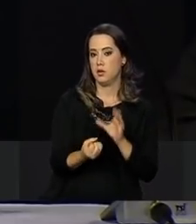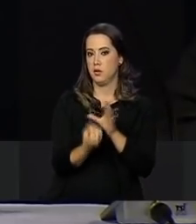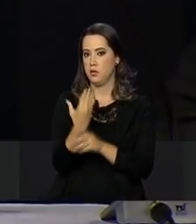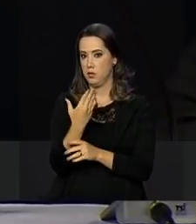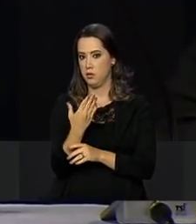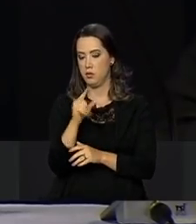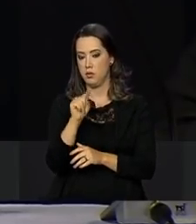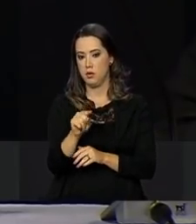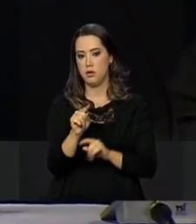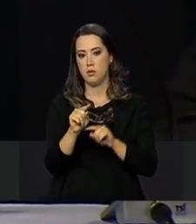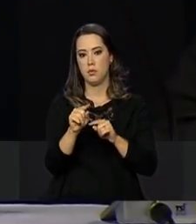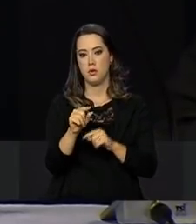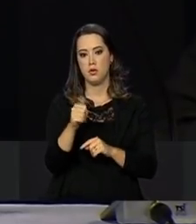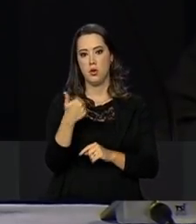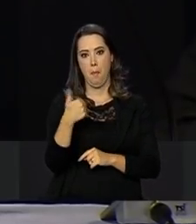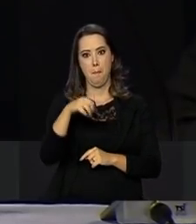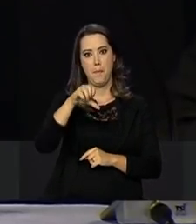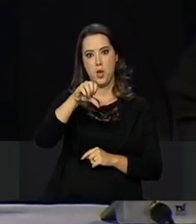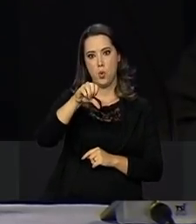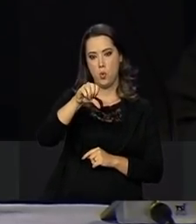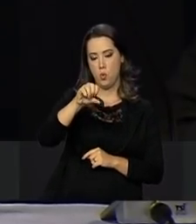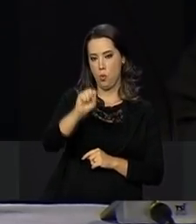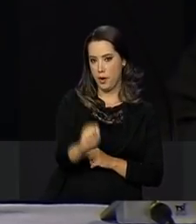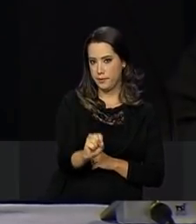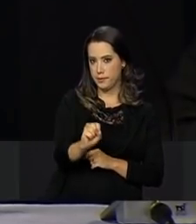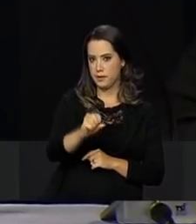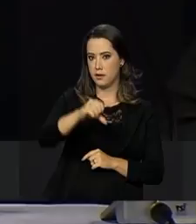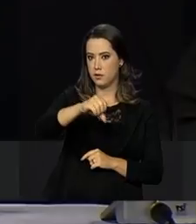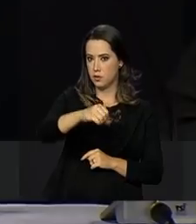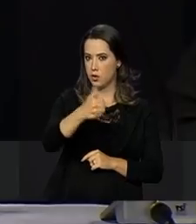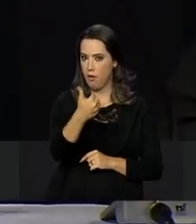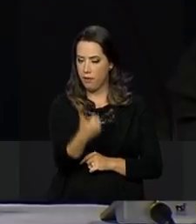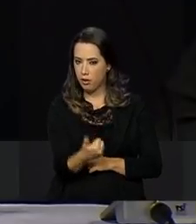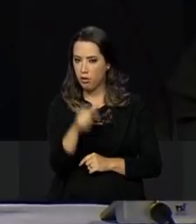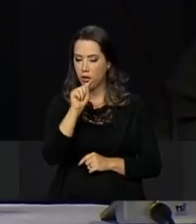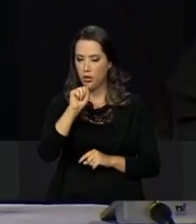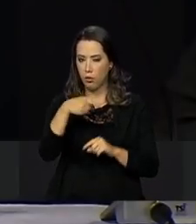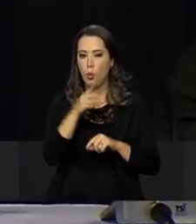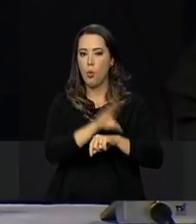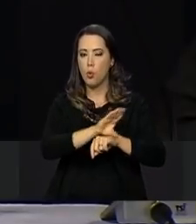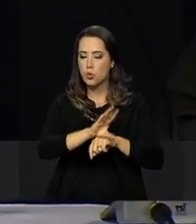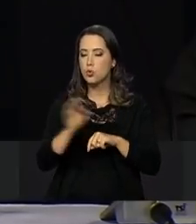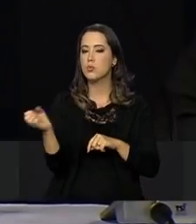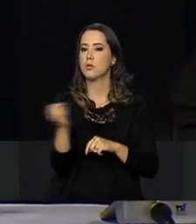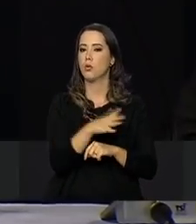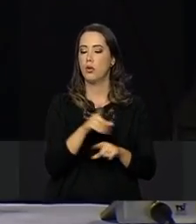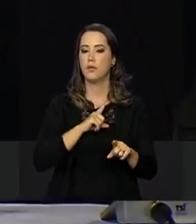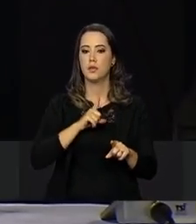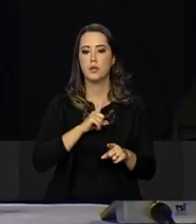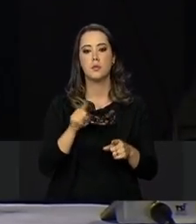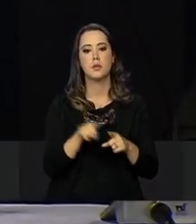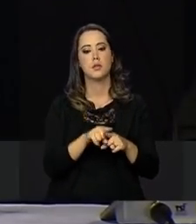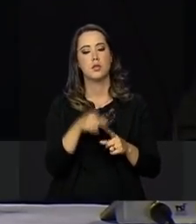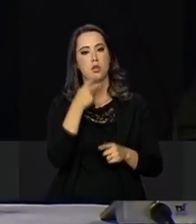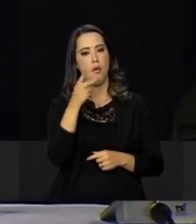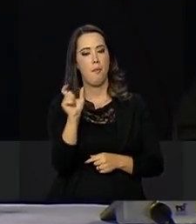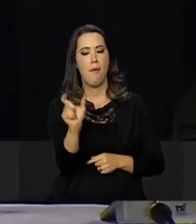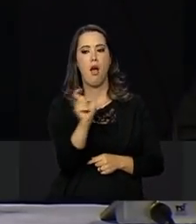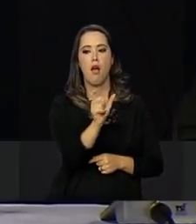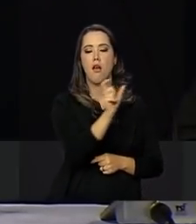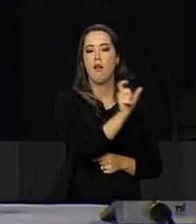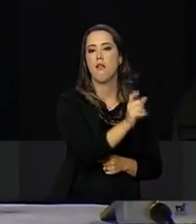1891, que, embora interessante, tivesse contivesse dizeres